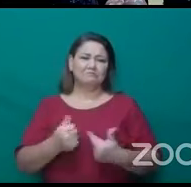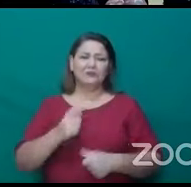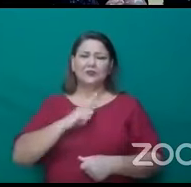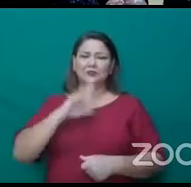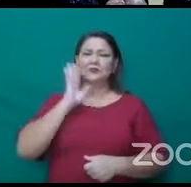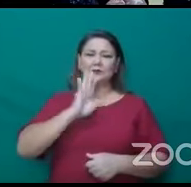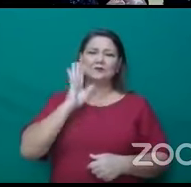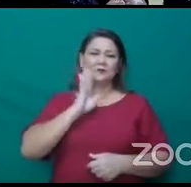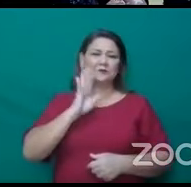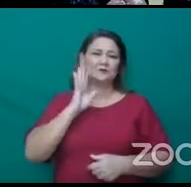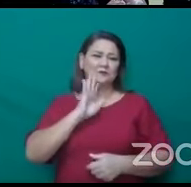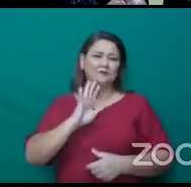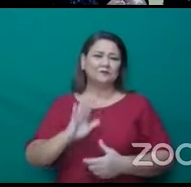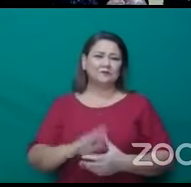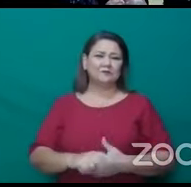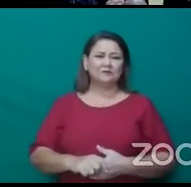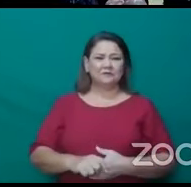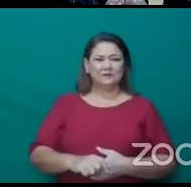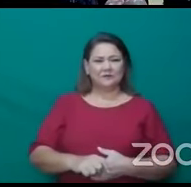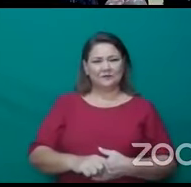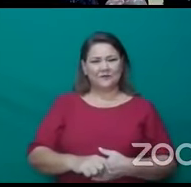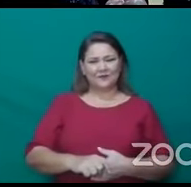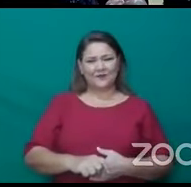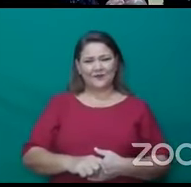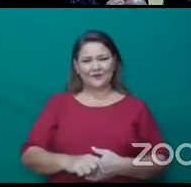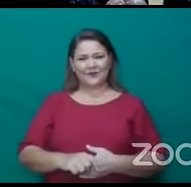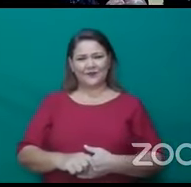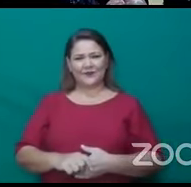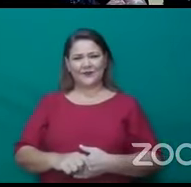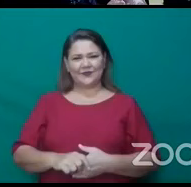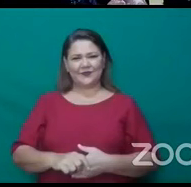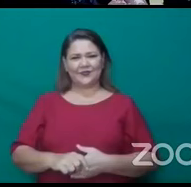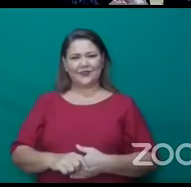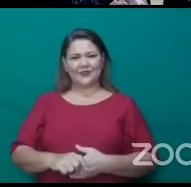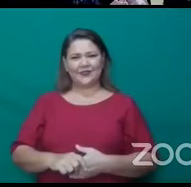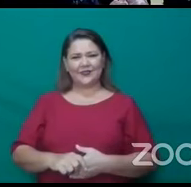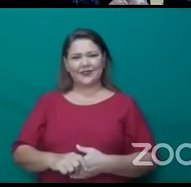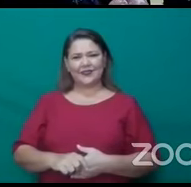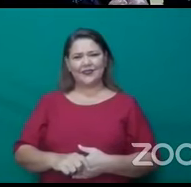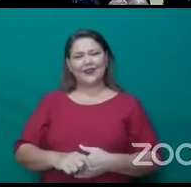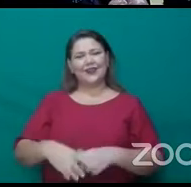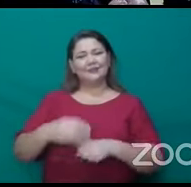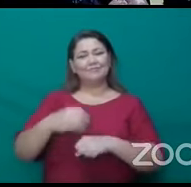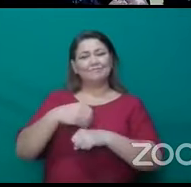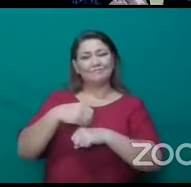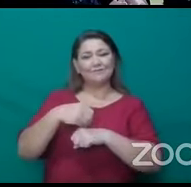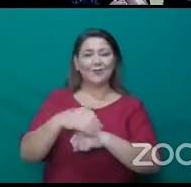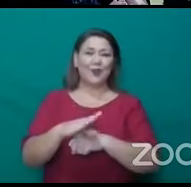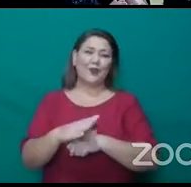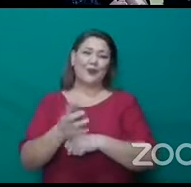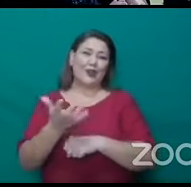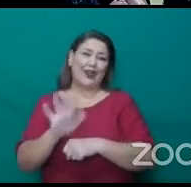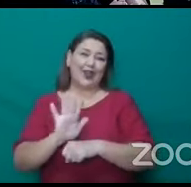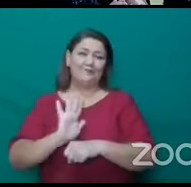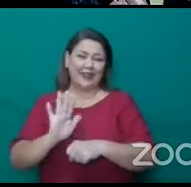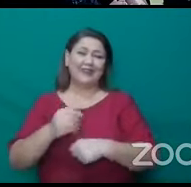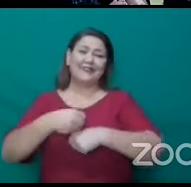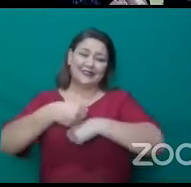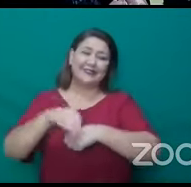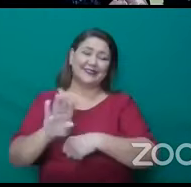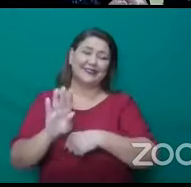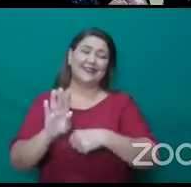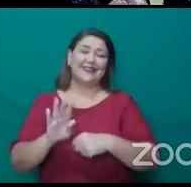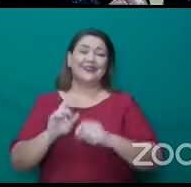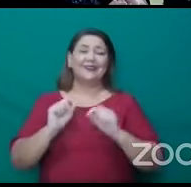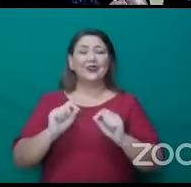legal, assim. E daí foi daí. E também, sem querer falar spoiler, mas falando, tem essa coisa também do que a gente